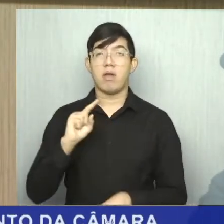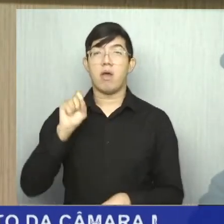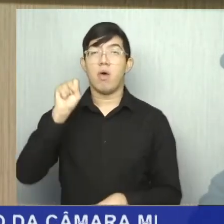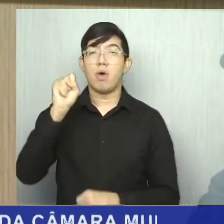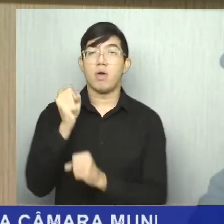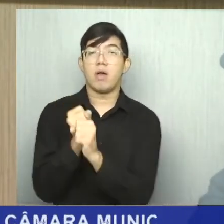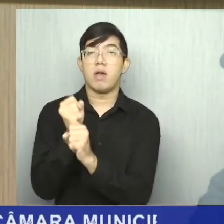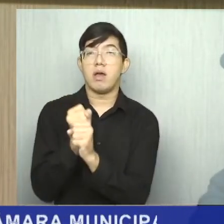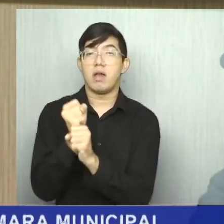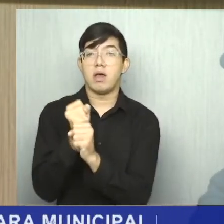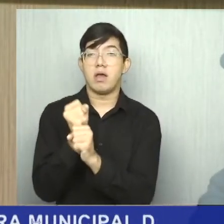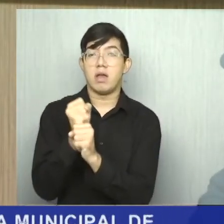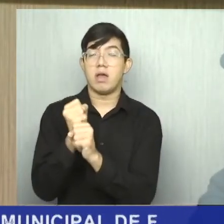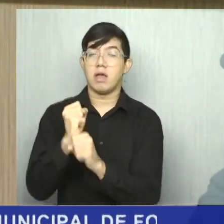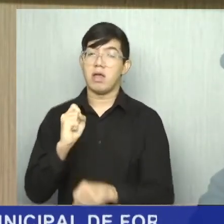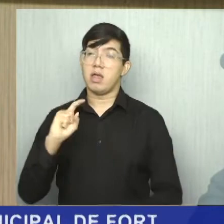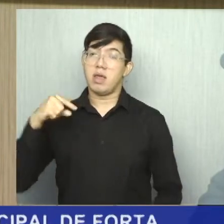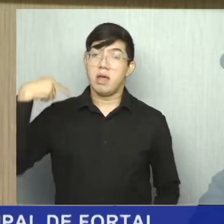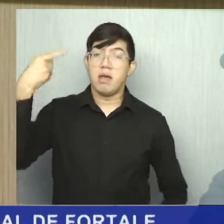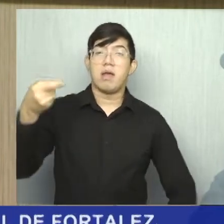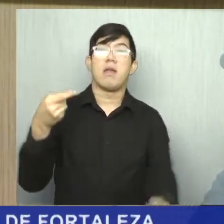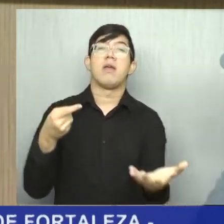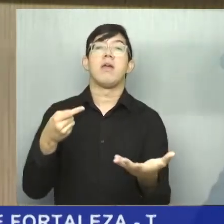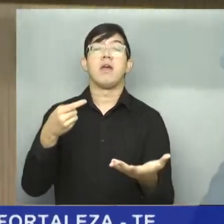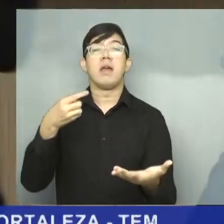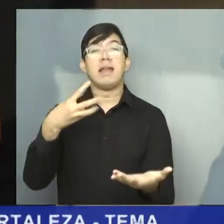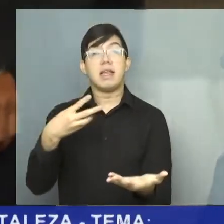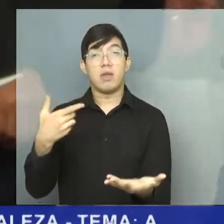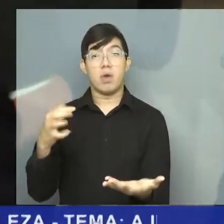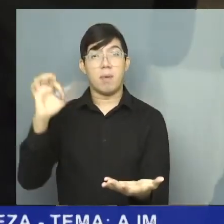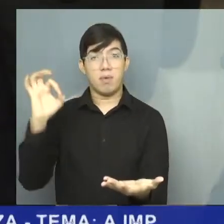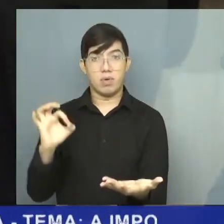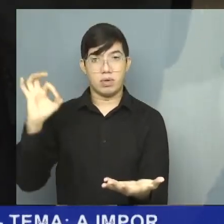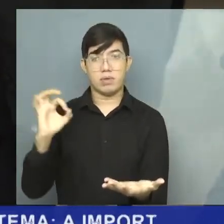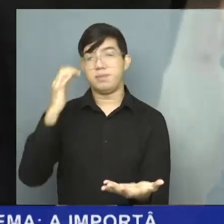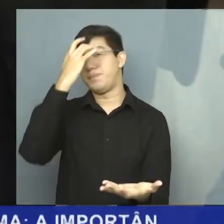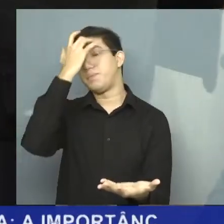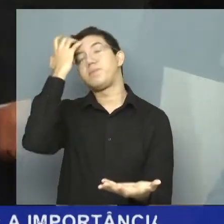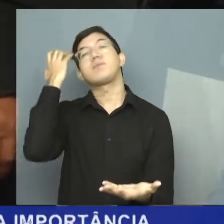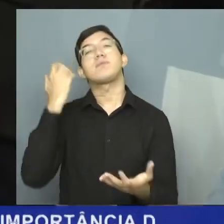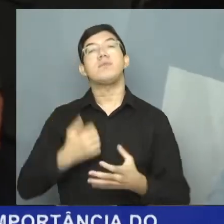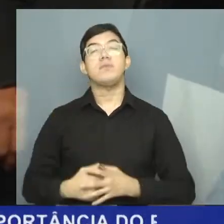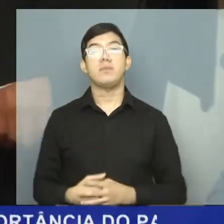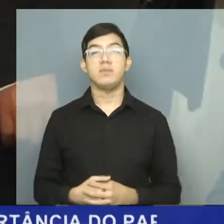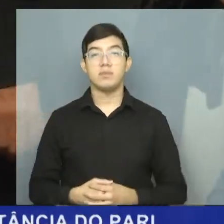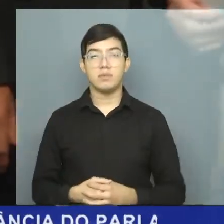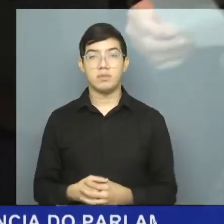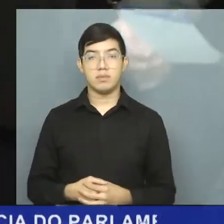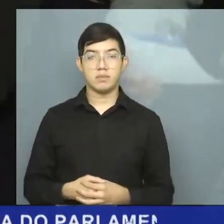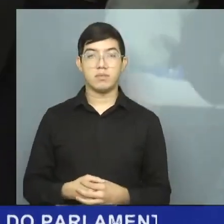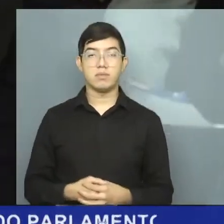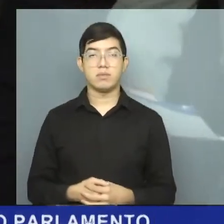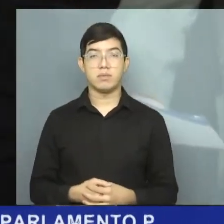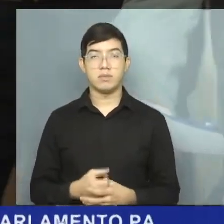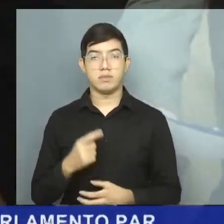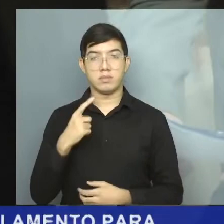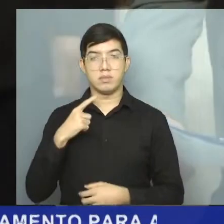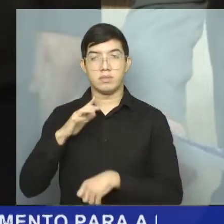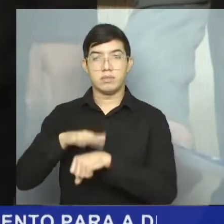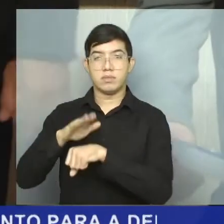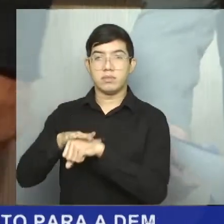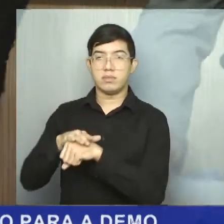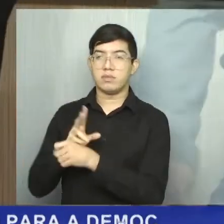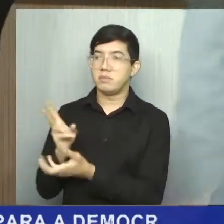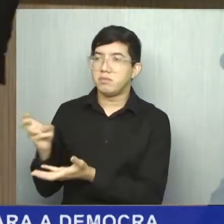era 32,5% do PIB. Só que ele fez esse galope? Ele não tirou as receitas dos municípios.